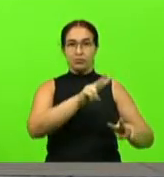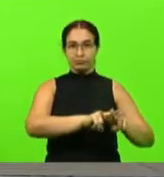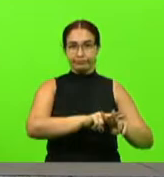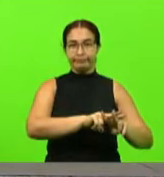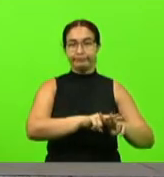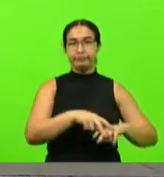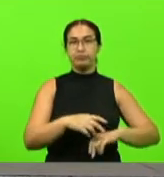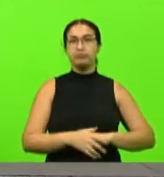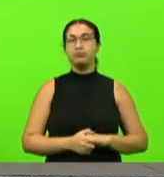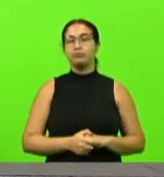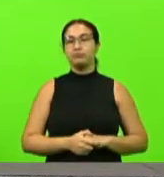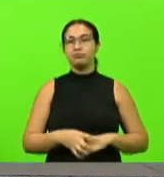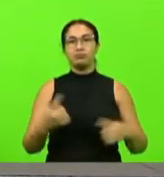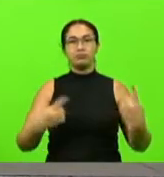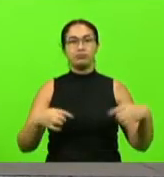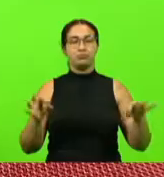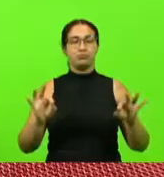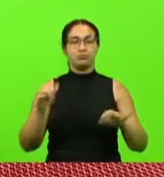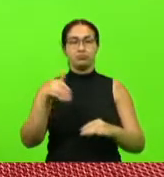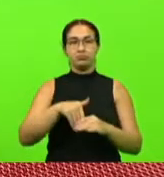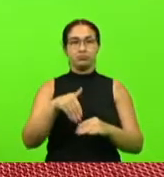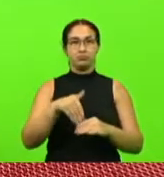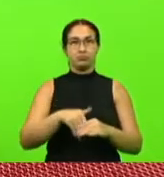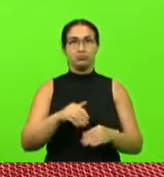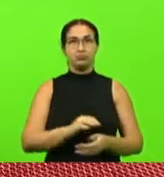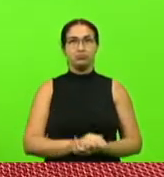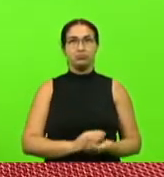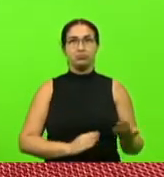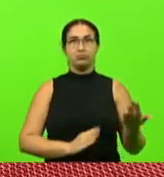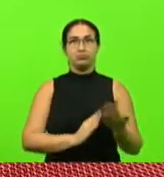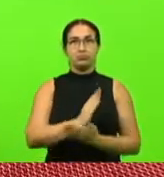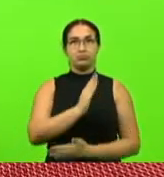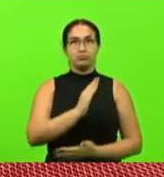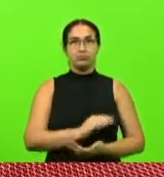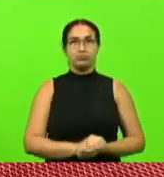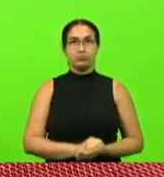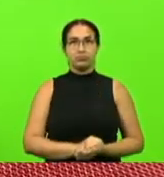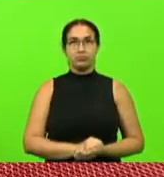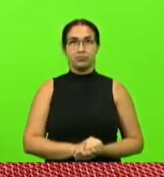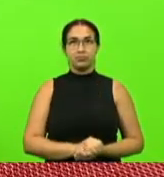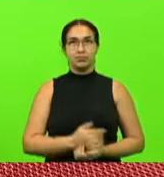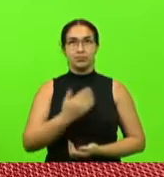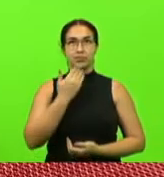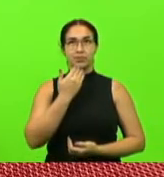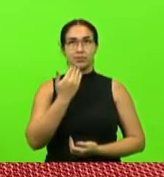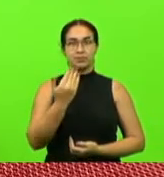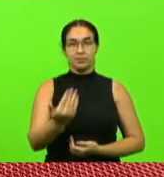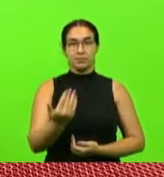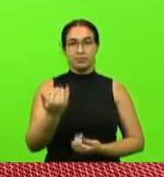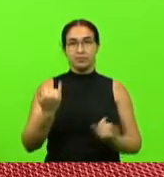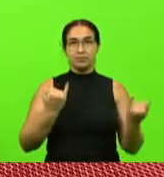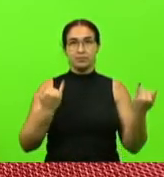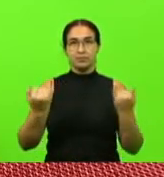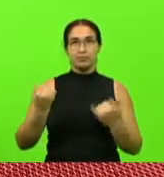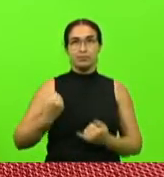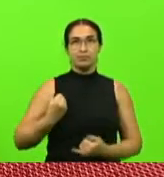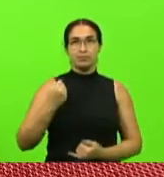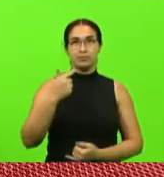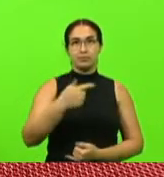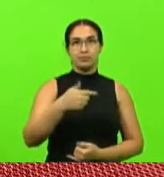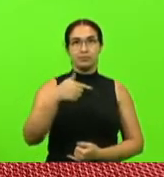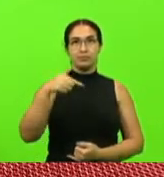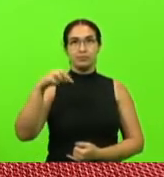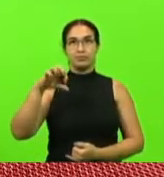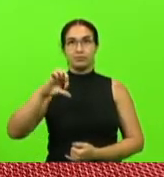discussão, não havendo quem queira discutir, em votação, está aprovado. Pedido de informações número 79,